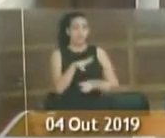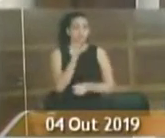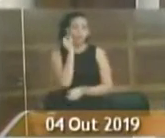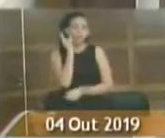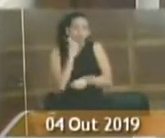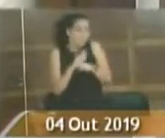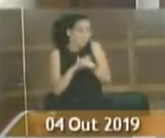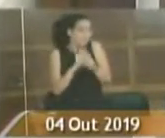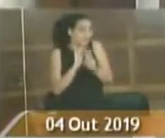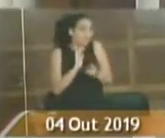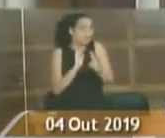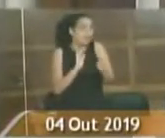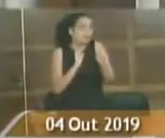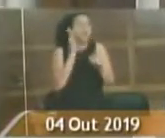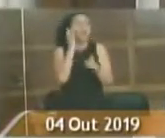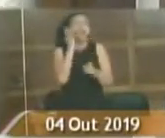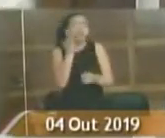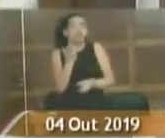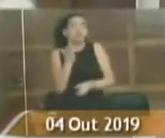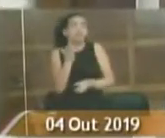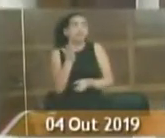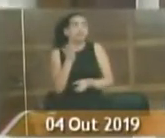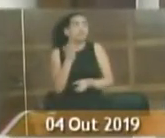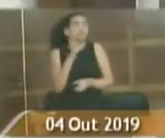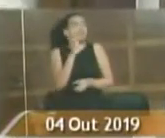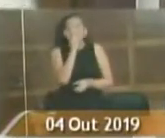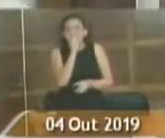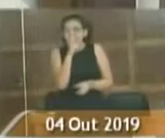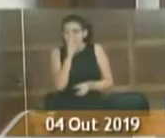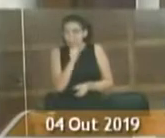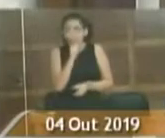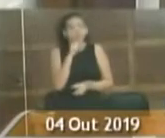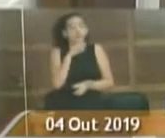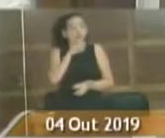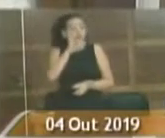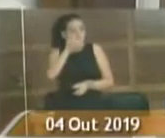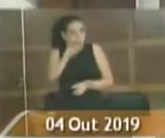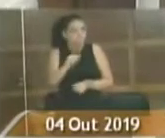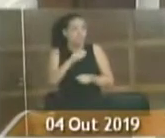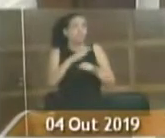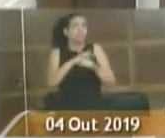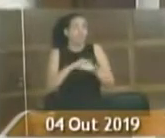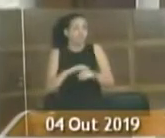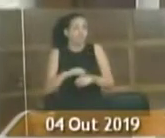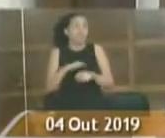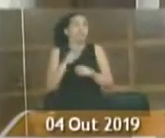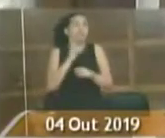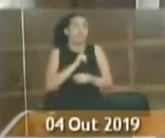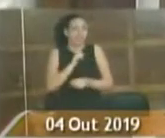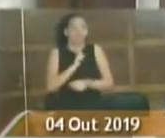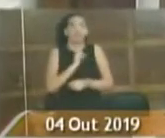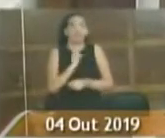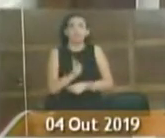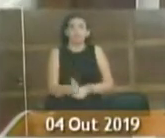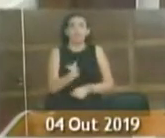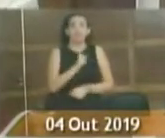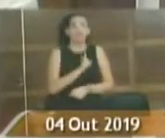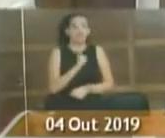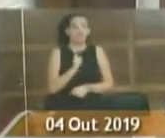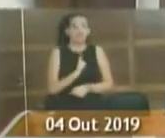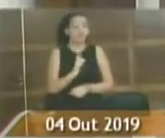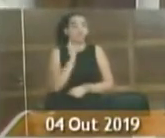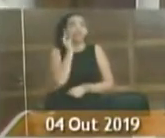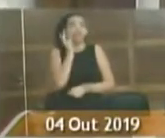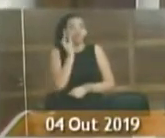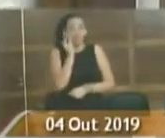todo. Amanhã é dia. Lá no meu consultório, todo sábado é dia de esporotricose. Todo sábado tem esporotricose. Os